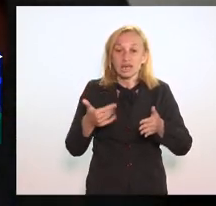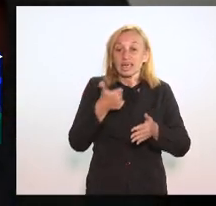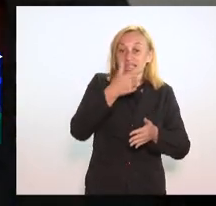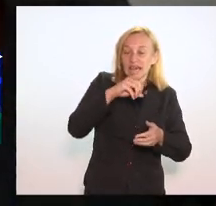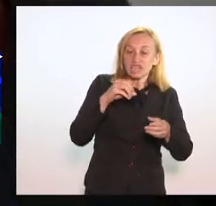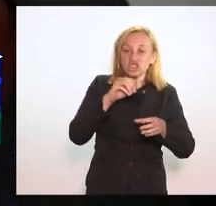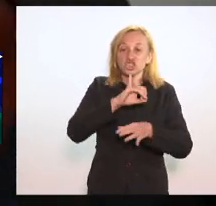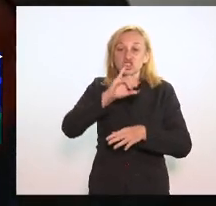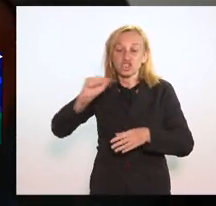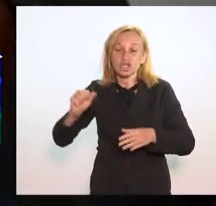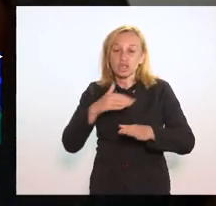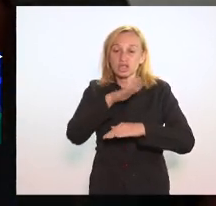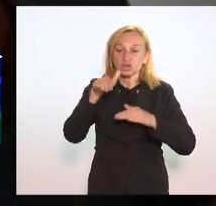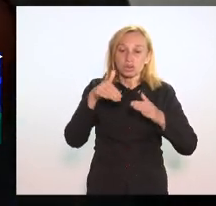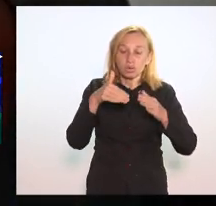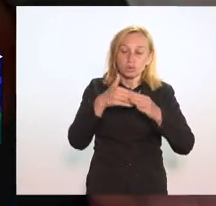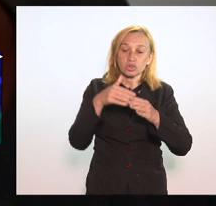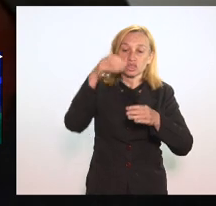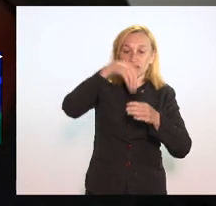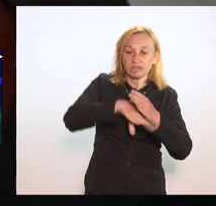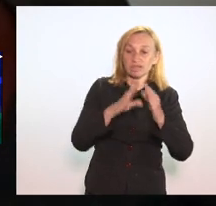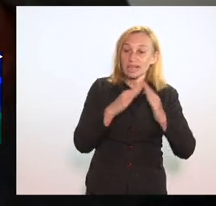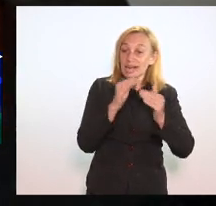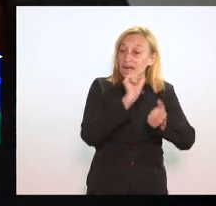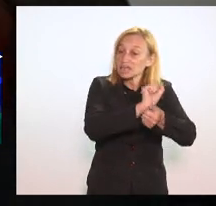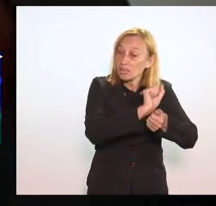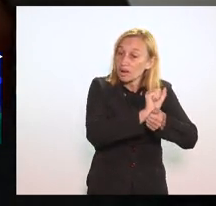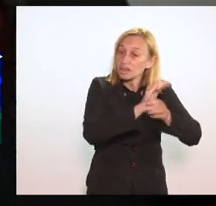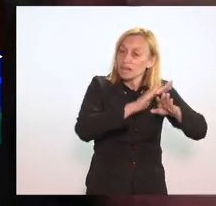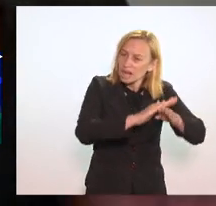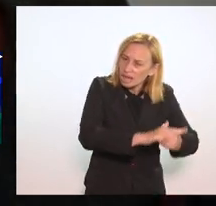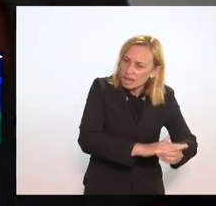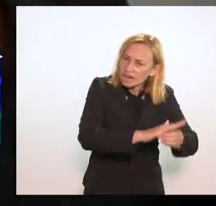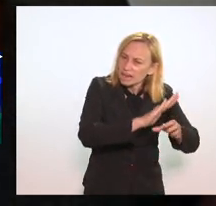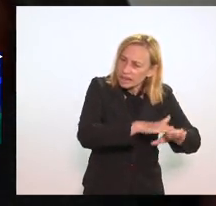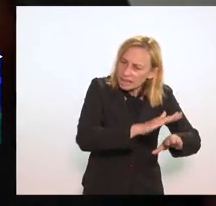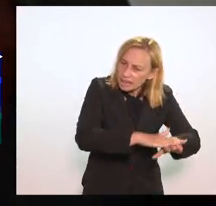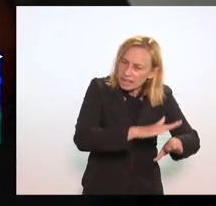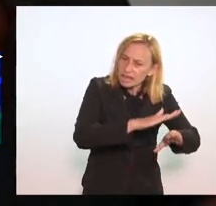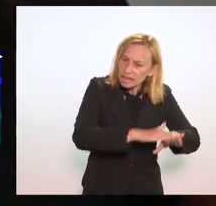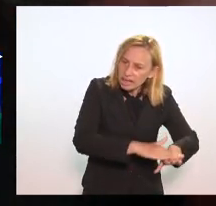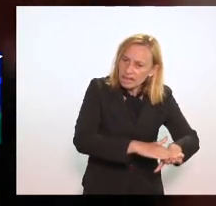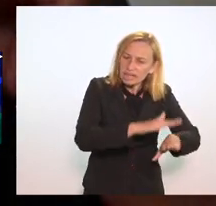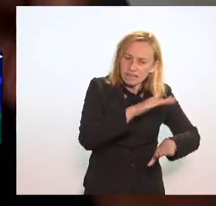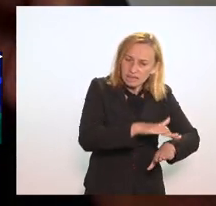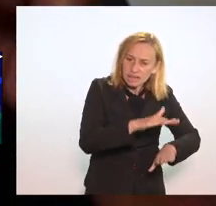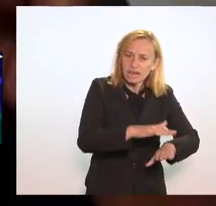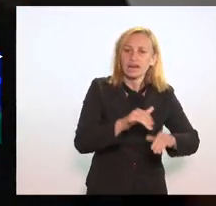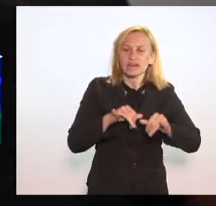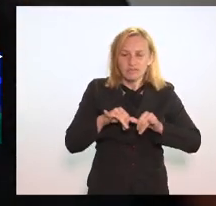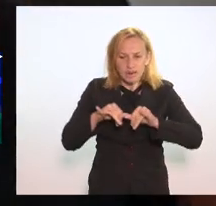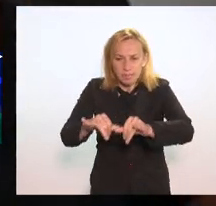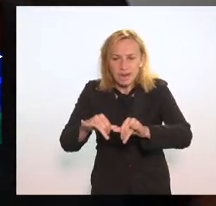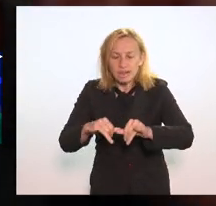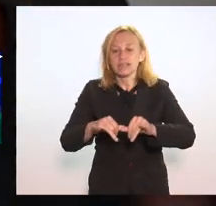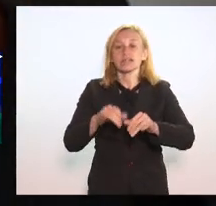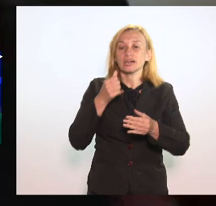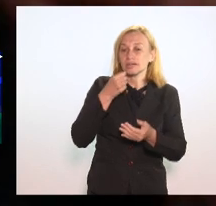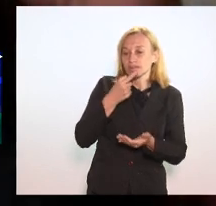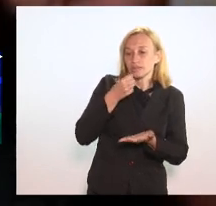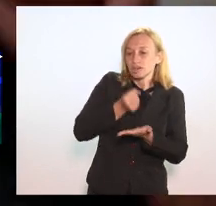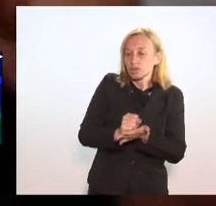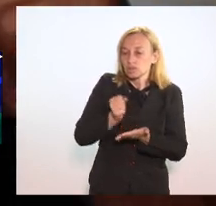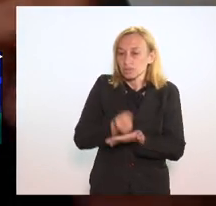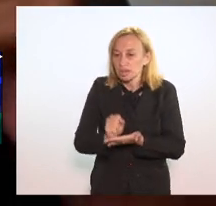10 dias que eu não ficar em casa quietinho acerto tem a farmácia tem os supermercados e nos